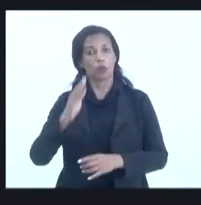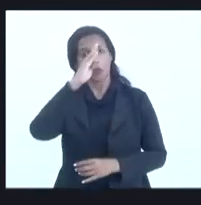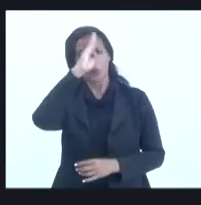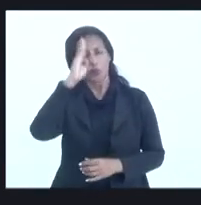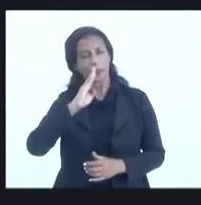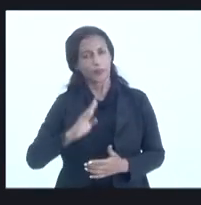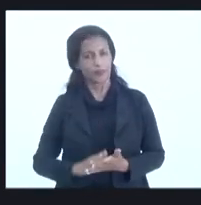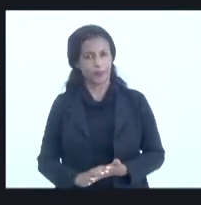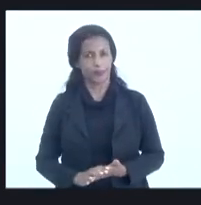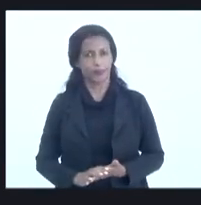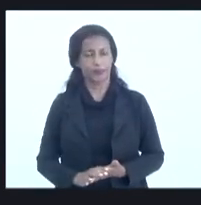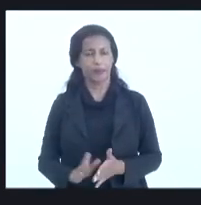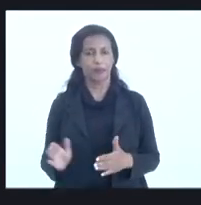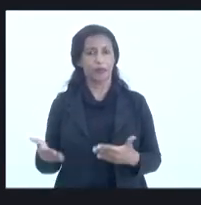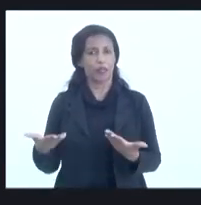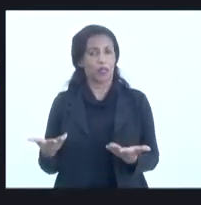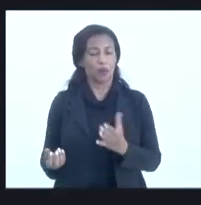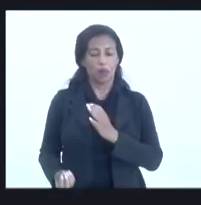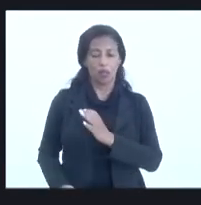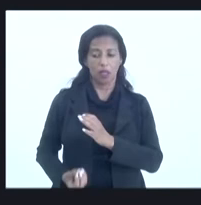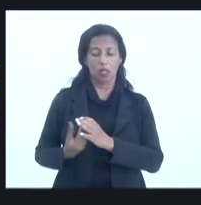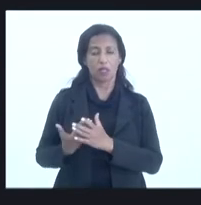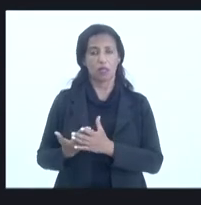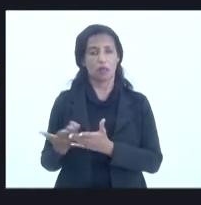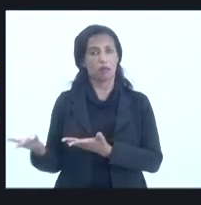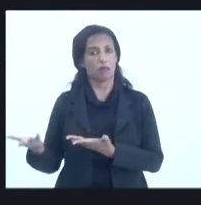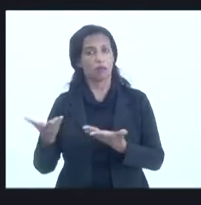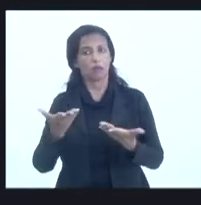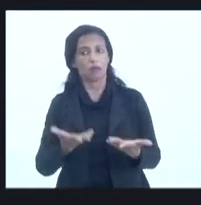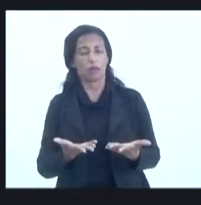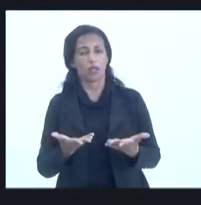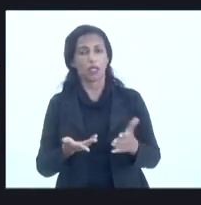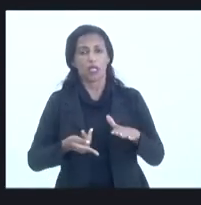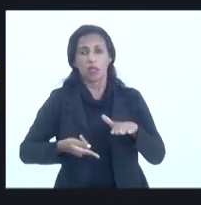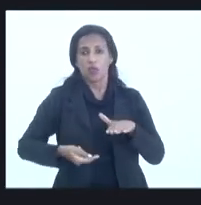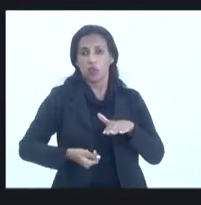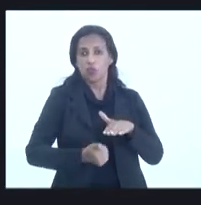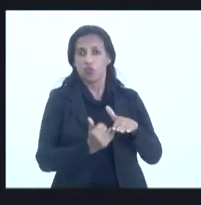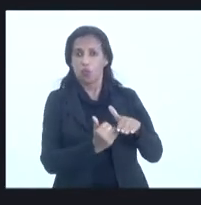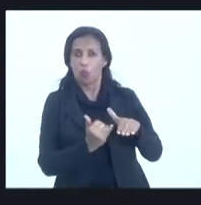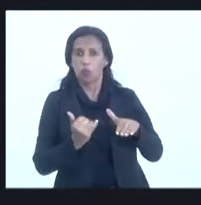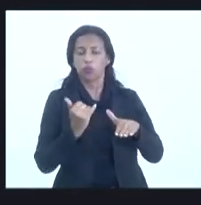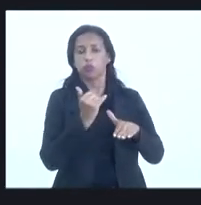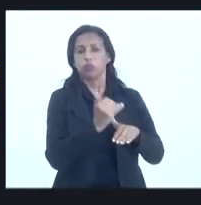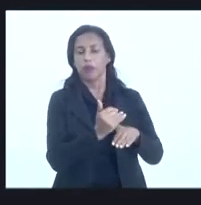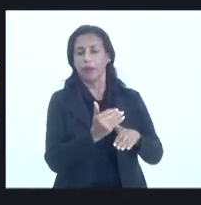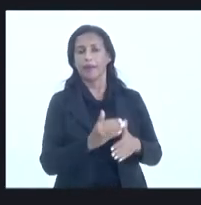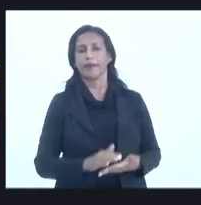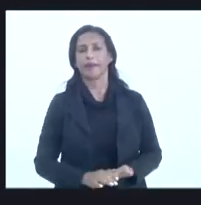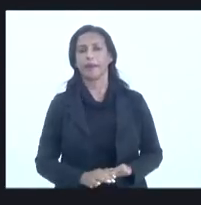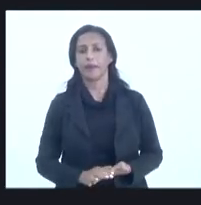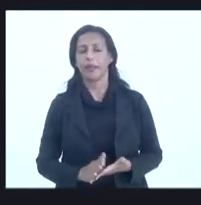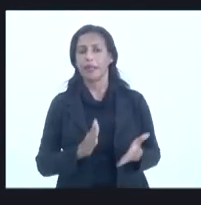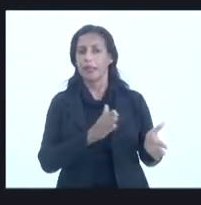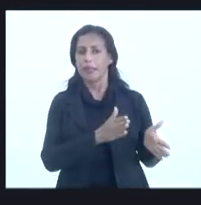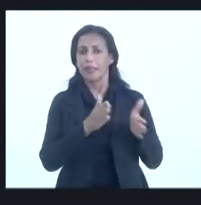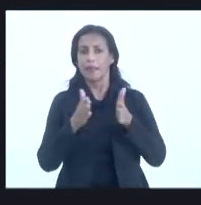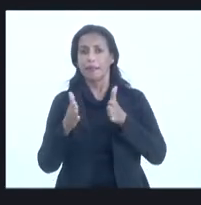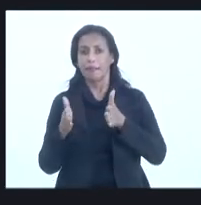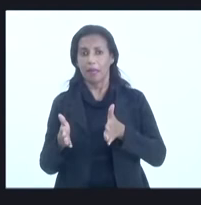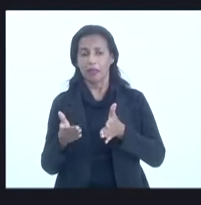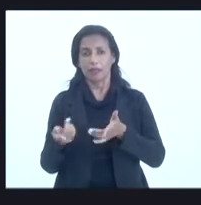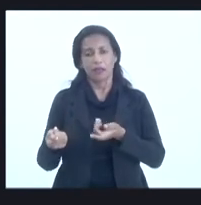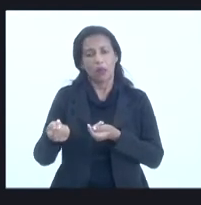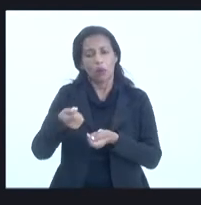Brasil. Então, a criação desse fundo soberano, que passa a ser um fundo